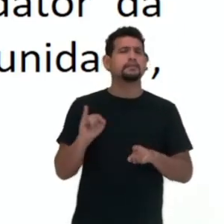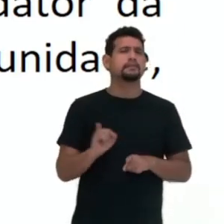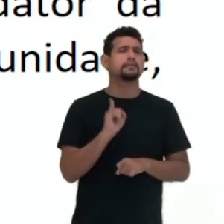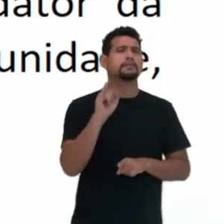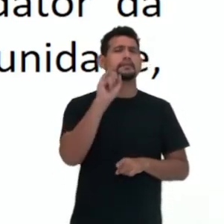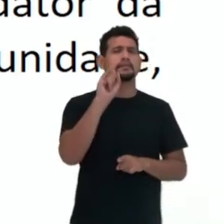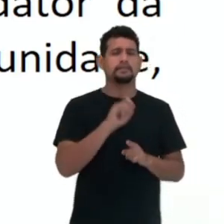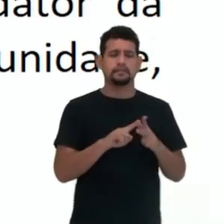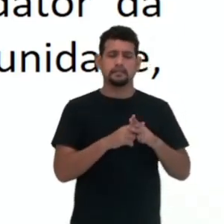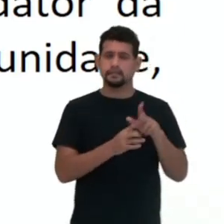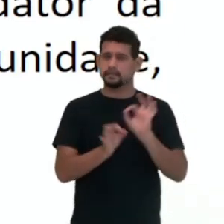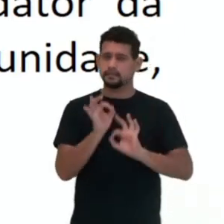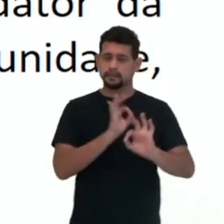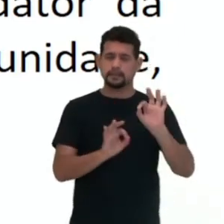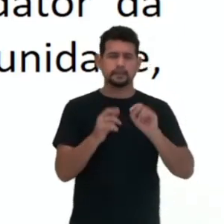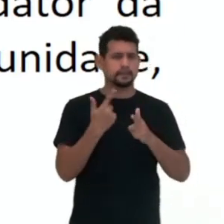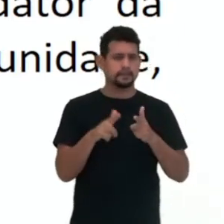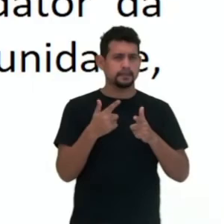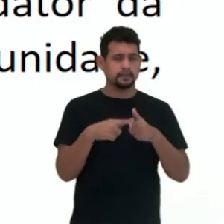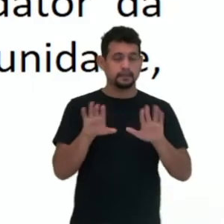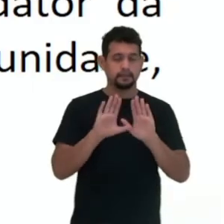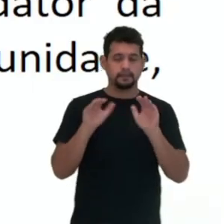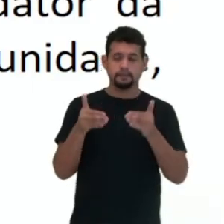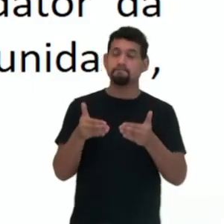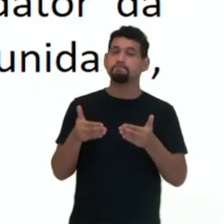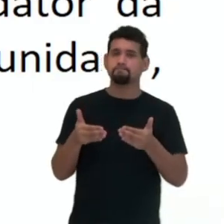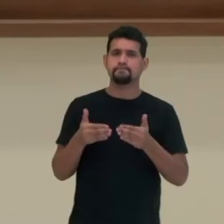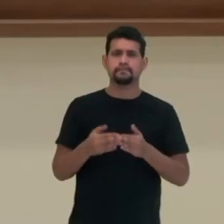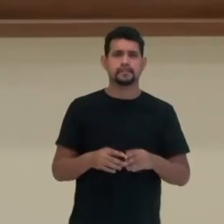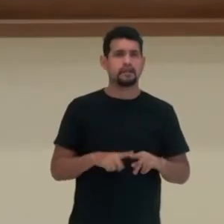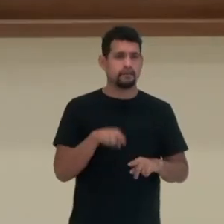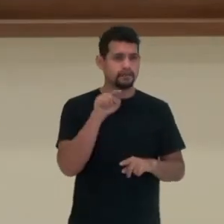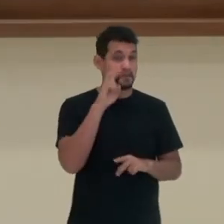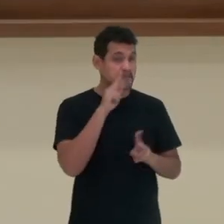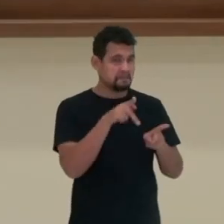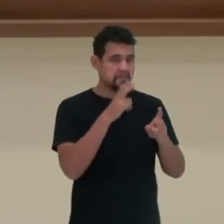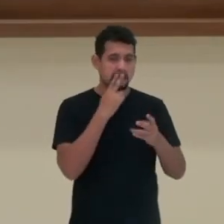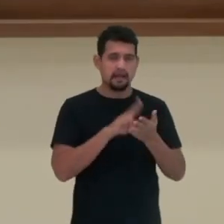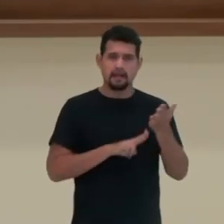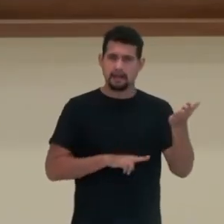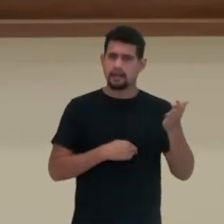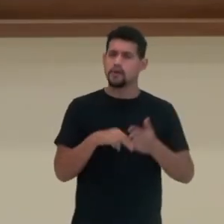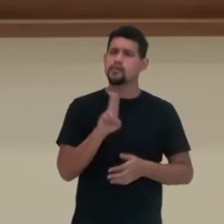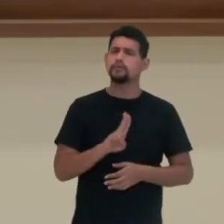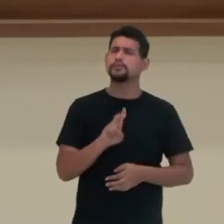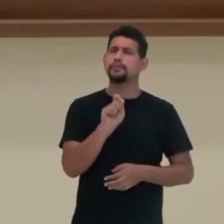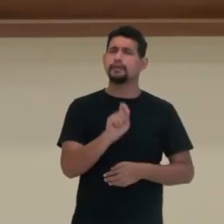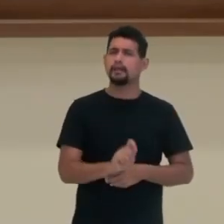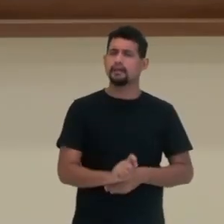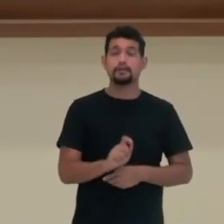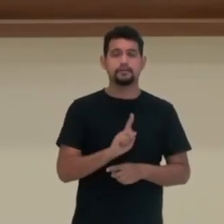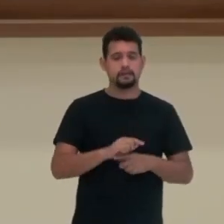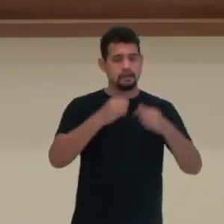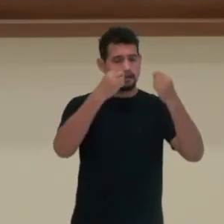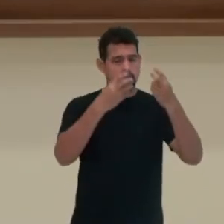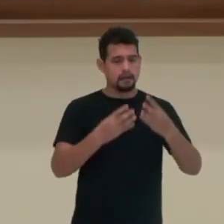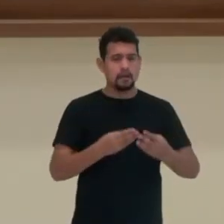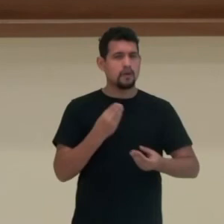da resolução do problema para a comunidade. Você viu que nesta carta eu usei o quê? Um argumento